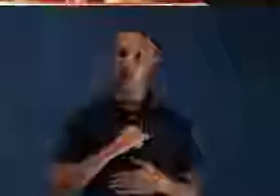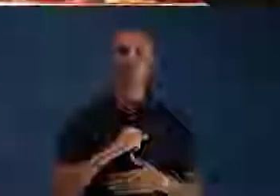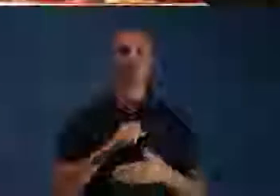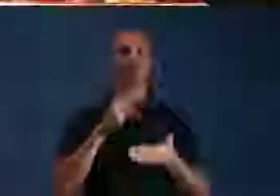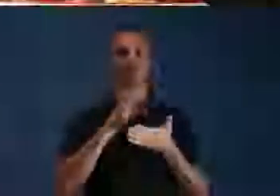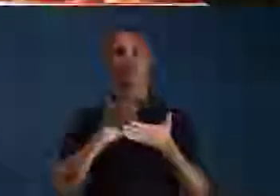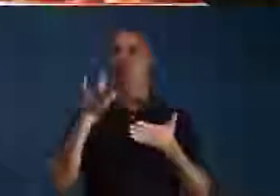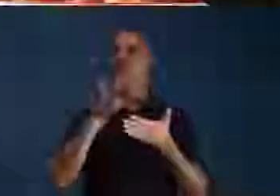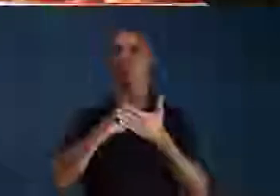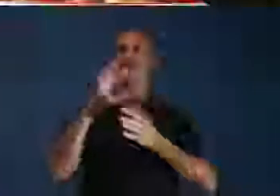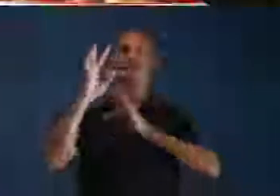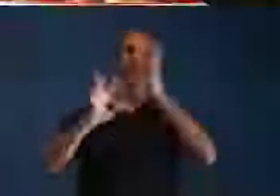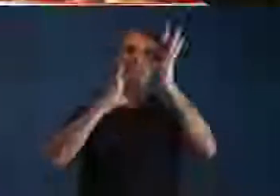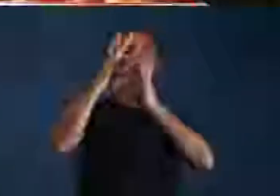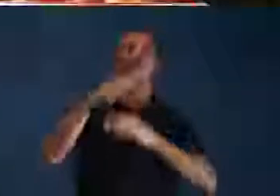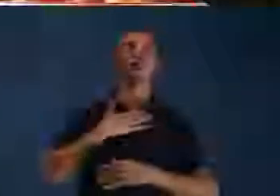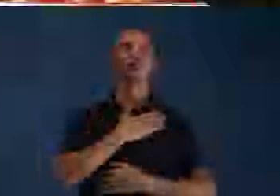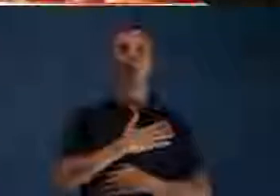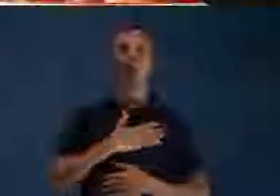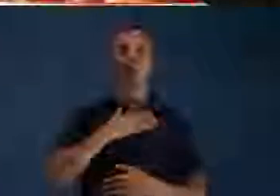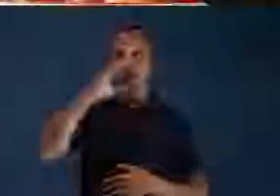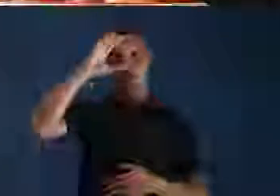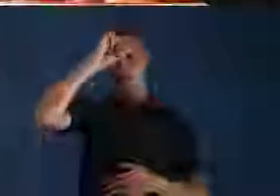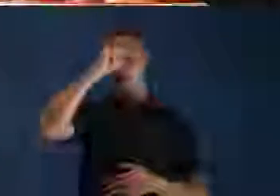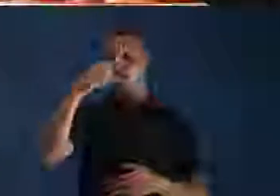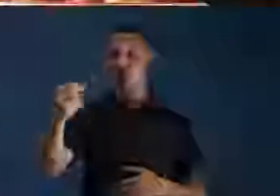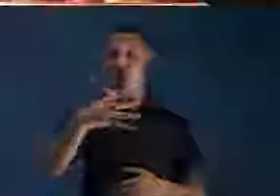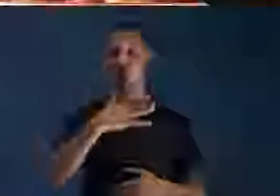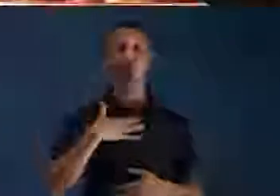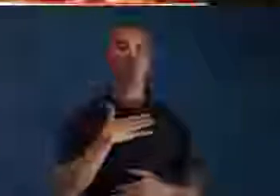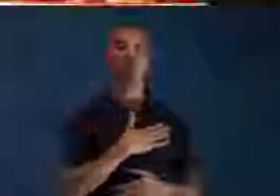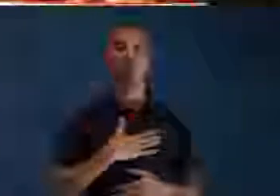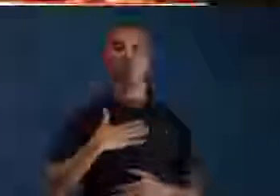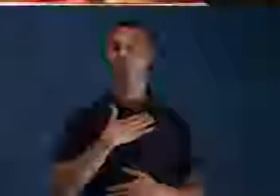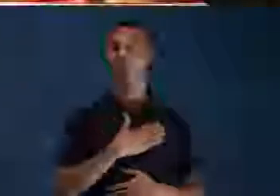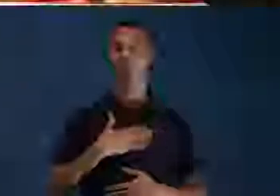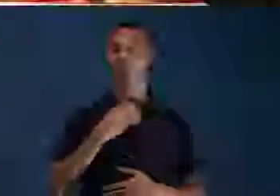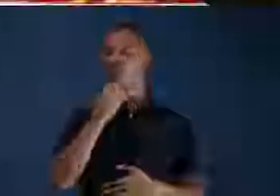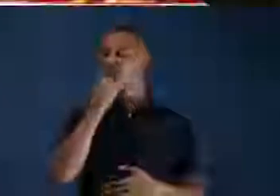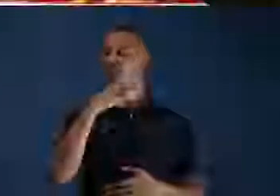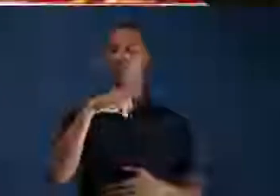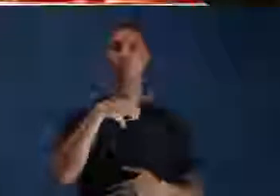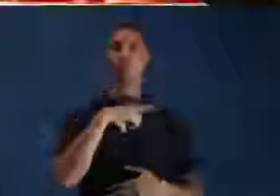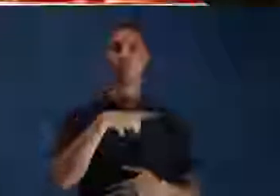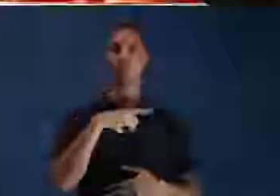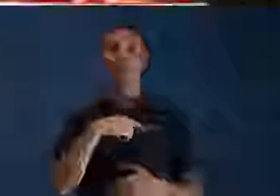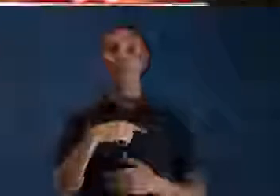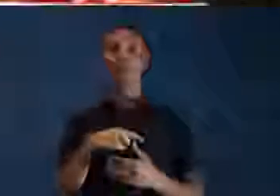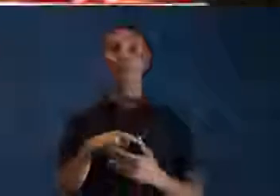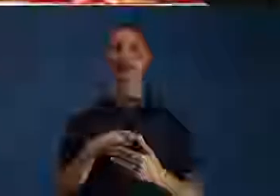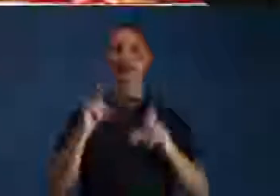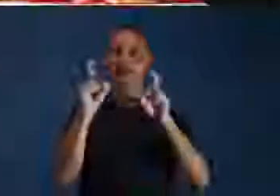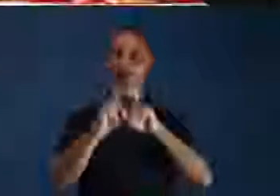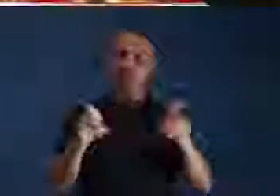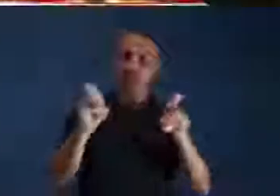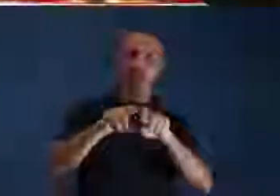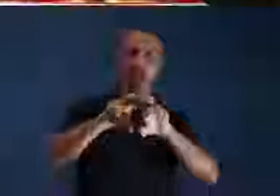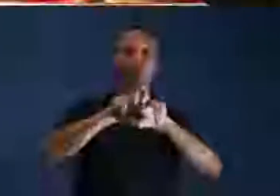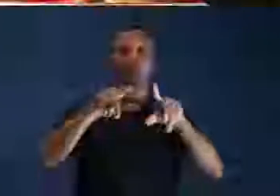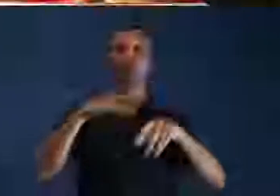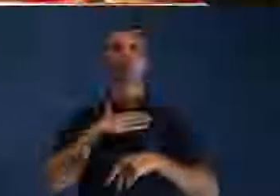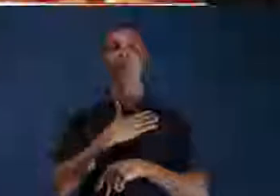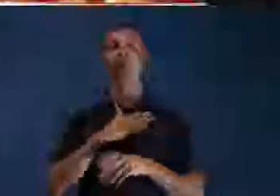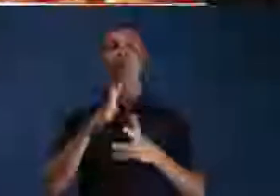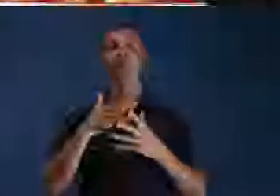mesmo, sabe? Eu adoro tecnologia, adoro aprender coisas novas, eu adoro ter uma enciclopédia no computador, né? Mas